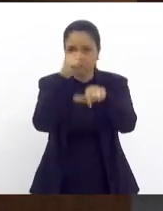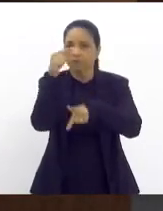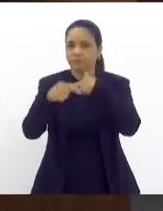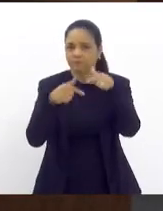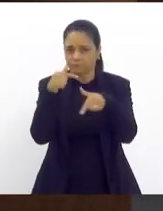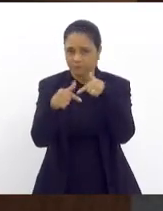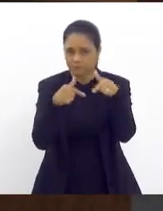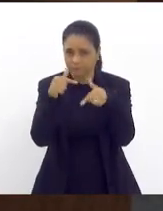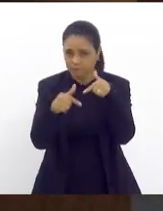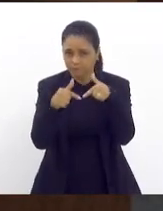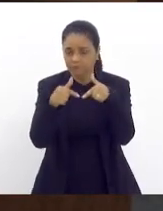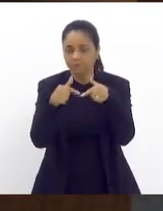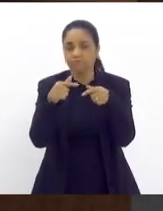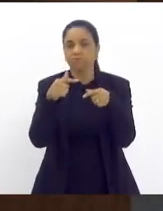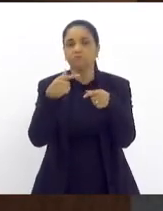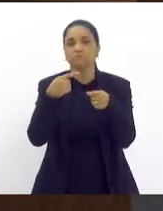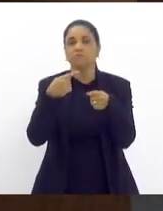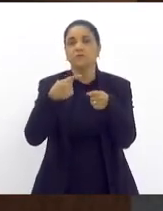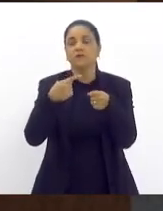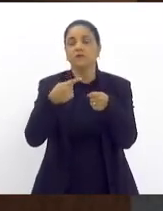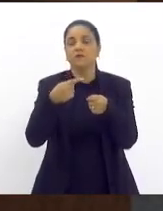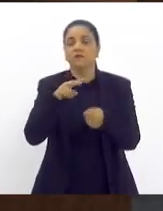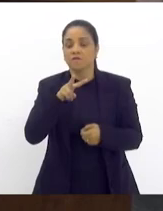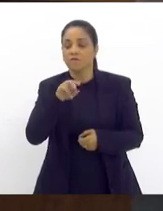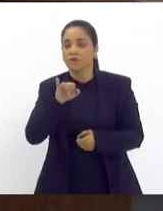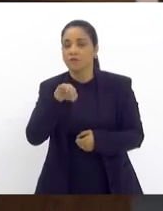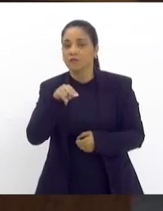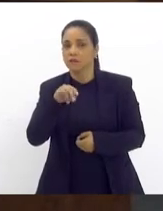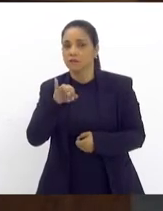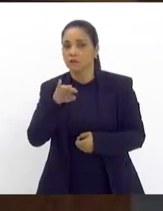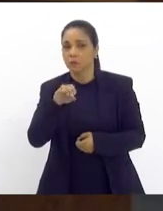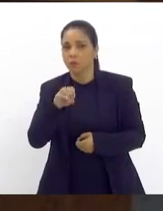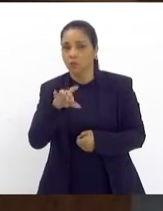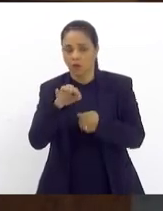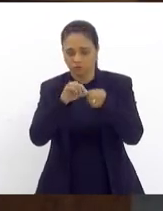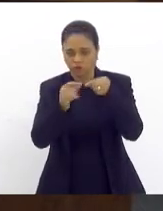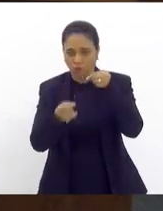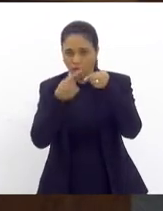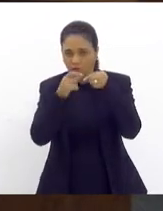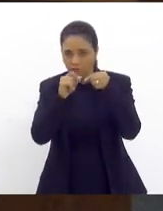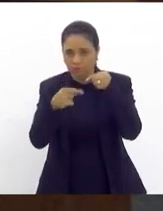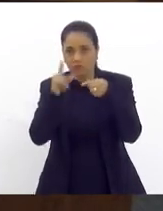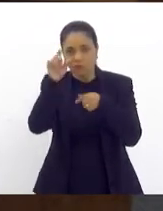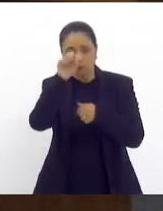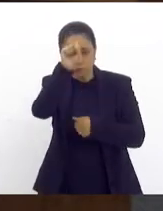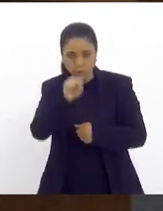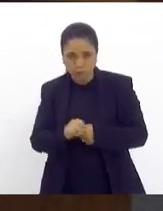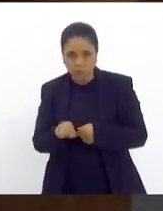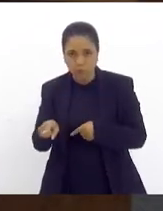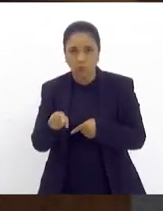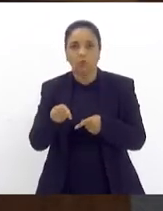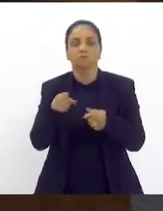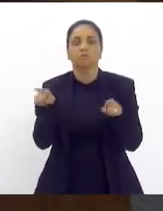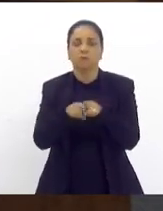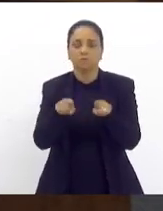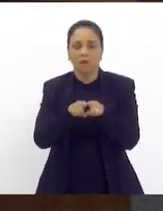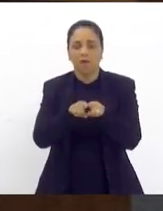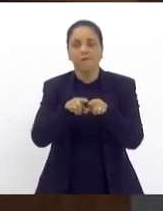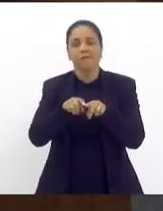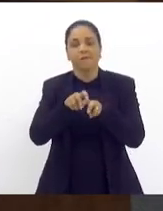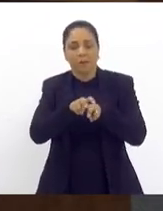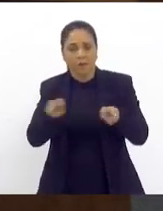Deputado Rosenberg eu e o deputado vosso companheiro de bancada Professor Josemar